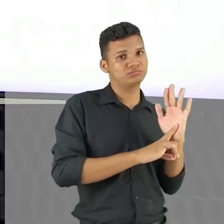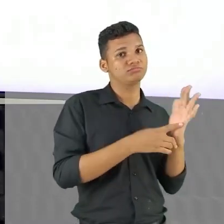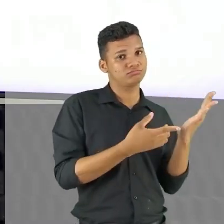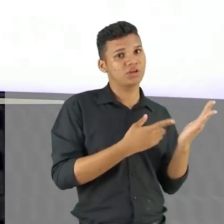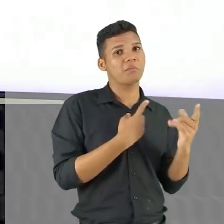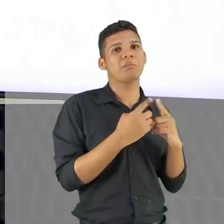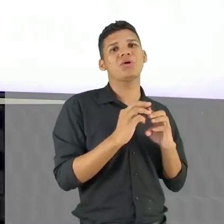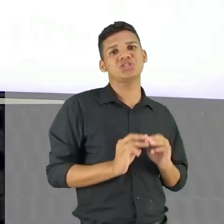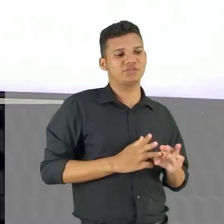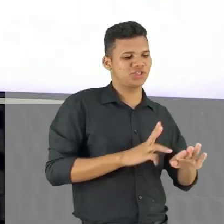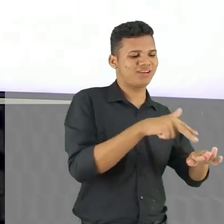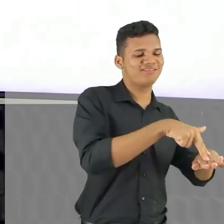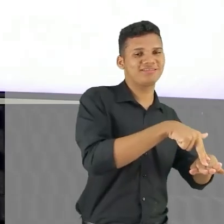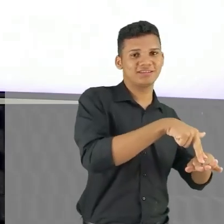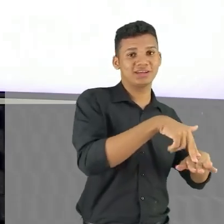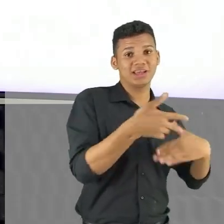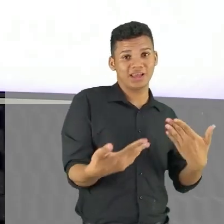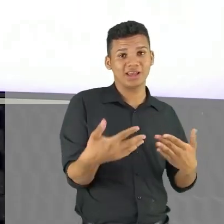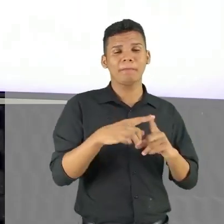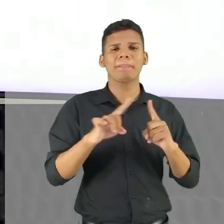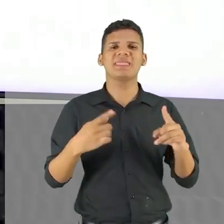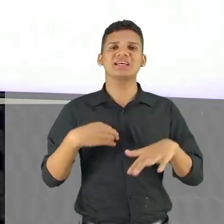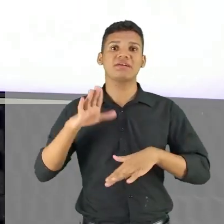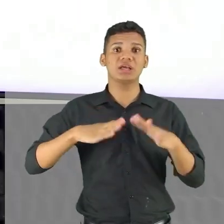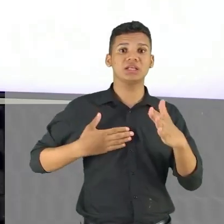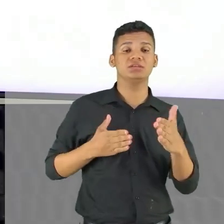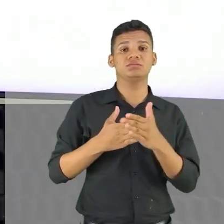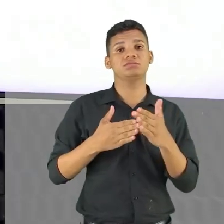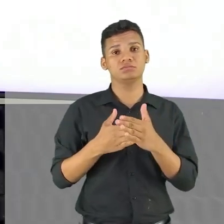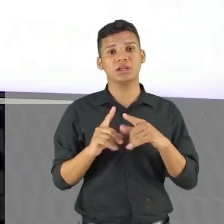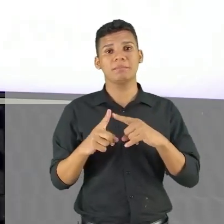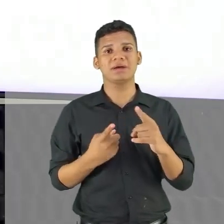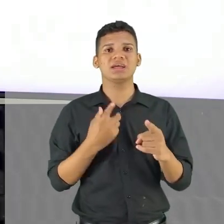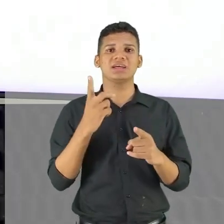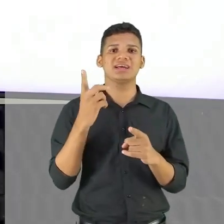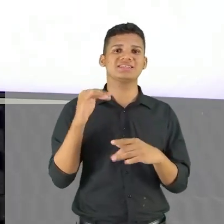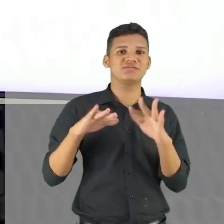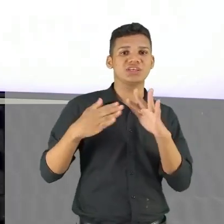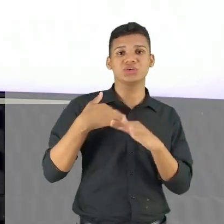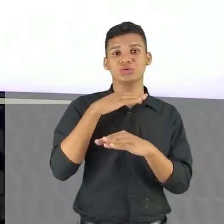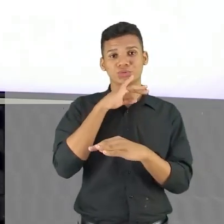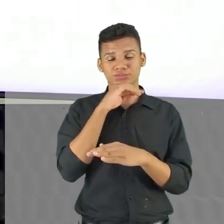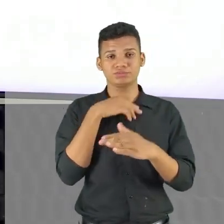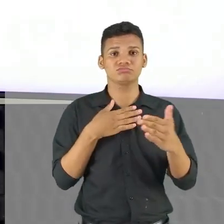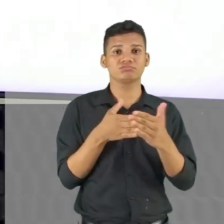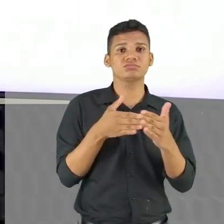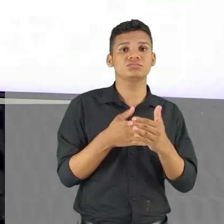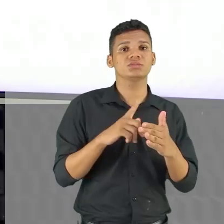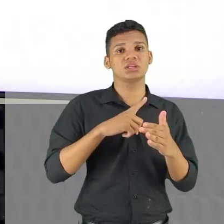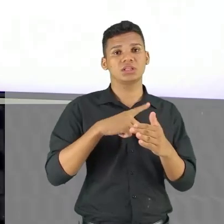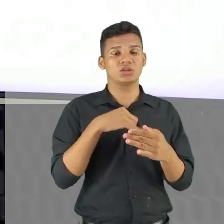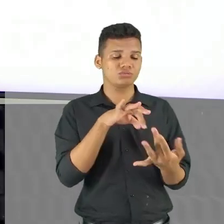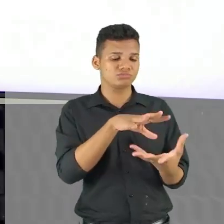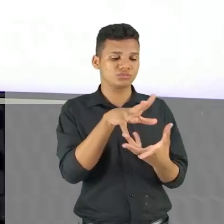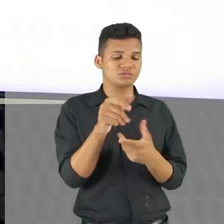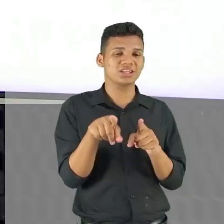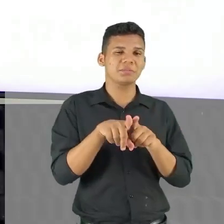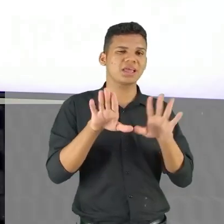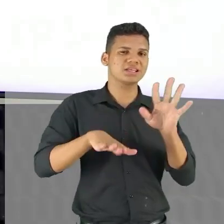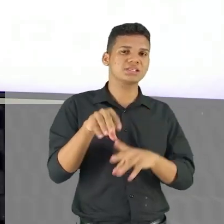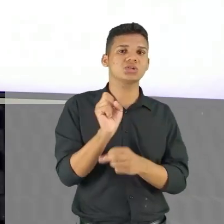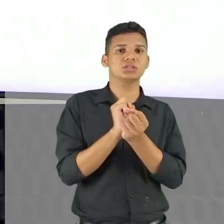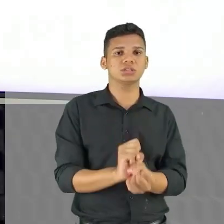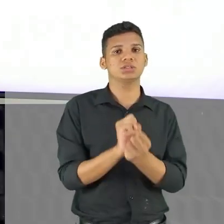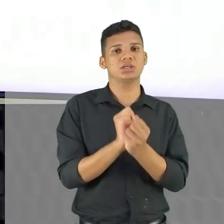adquirido. Isso limitava, ou mesmo praticamente impedia, o acesso à terra para os trabalhadores escravos